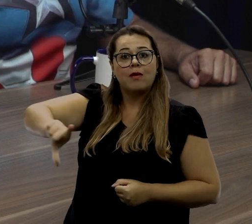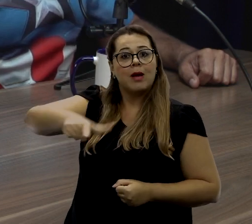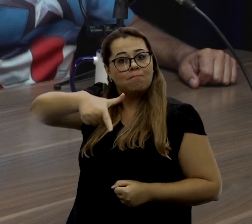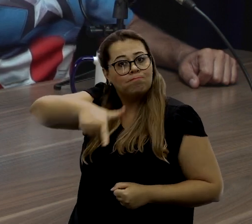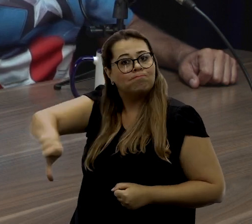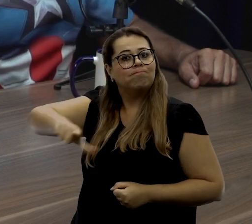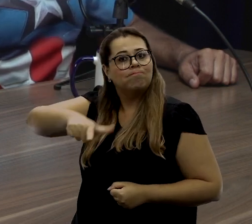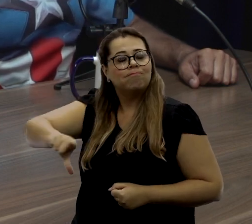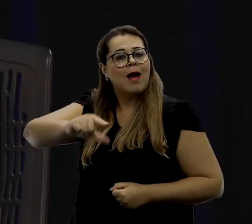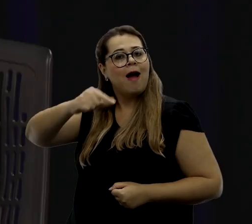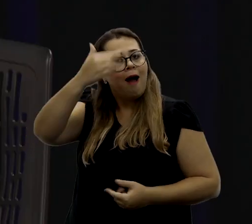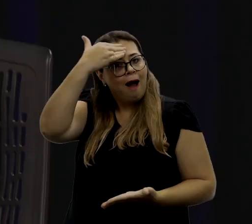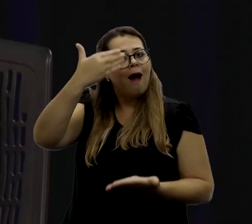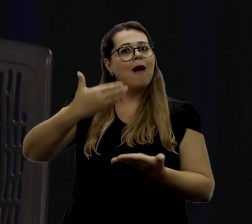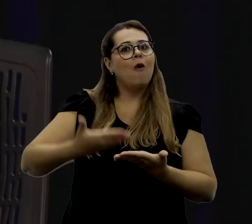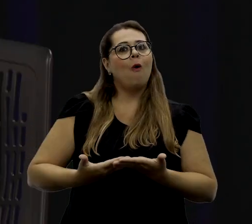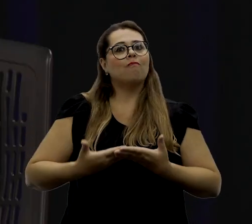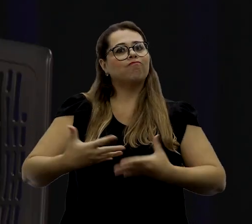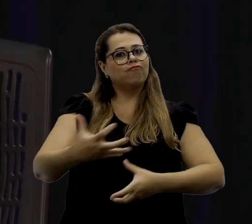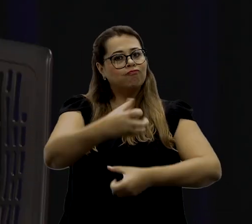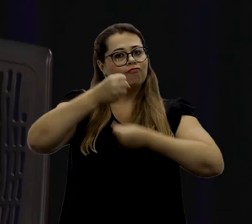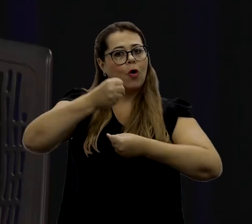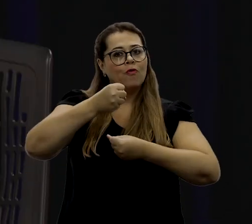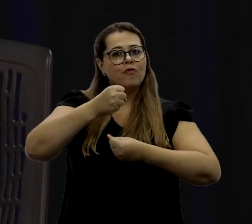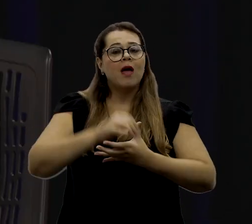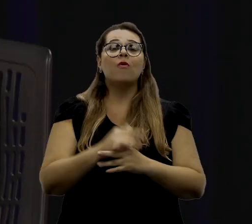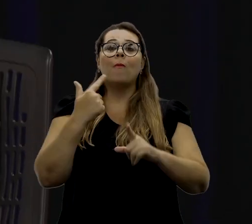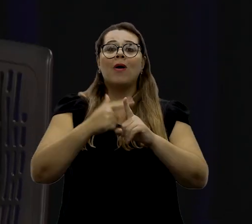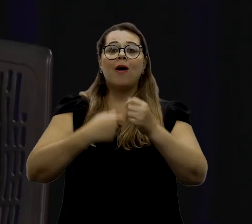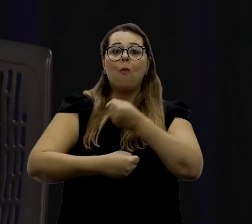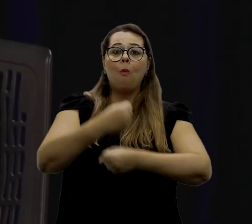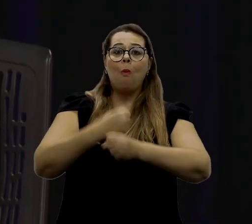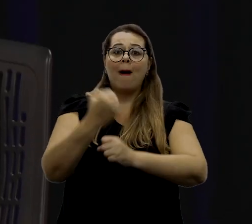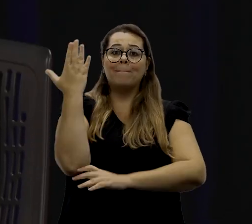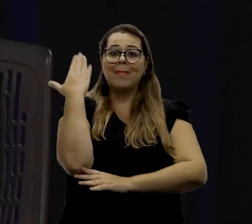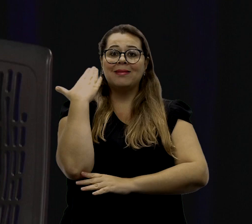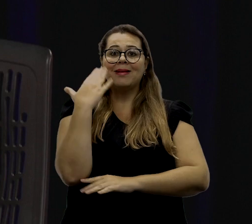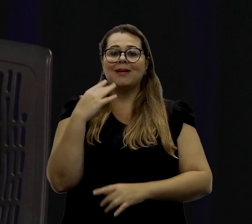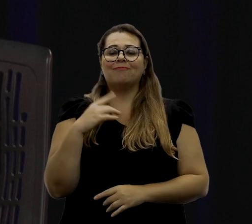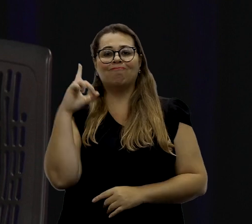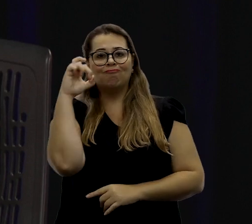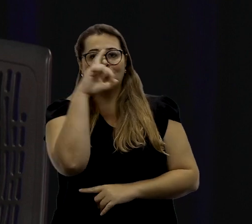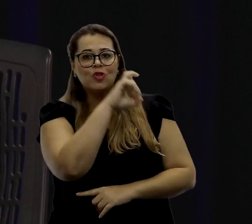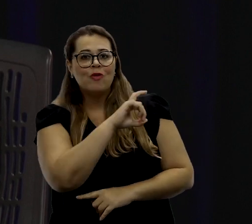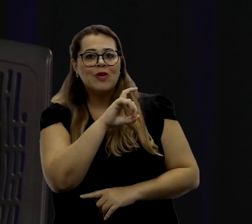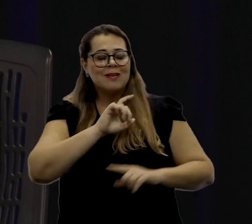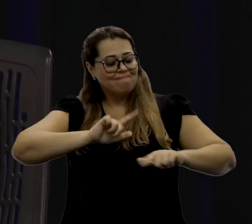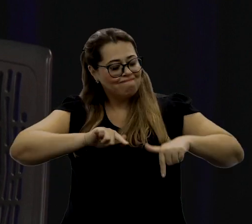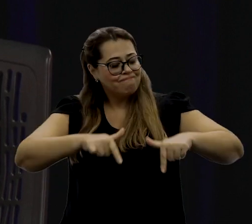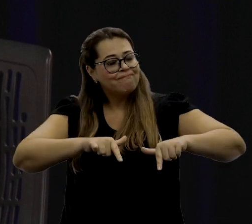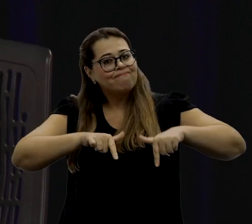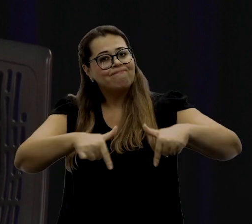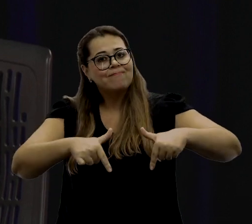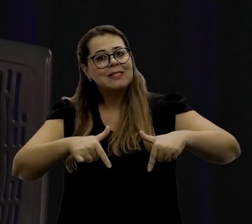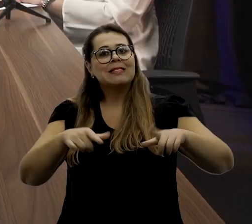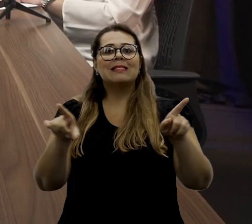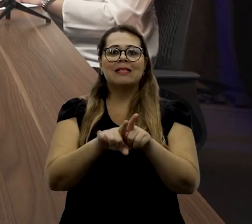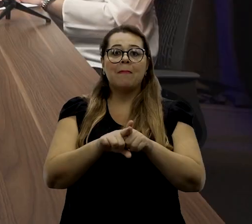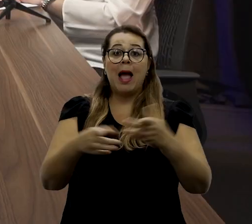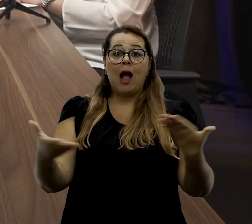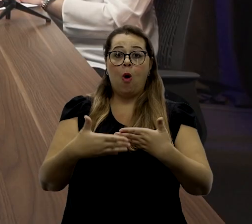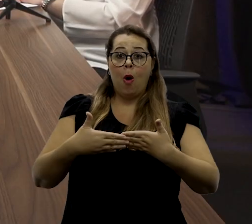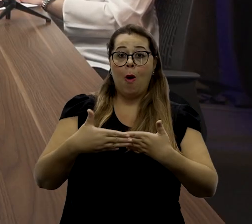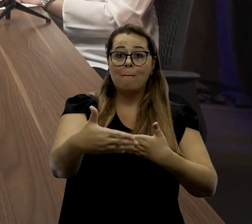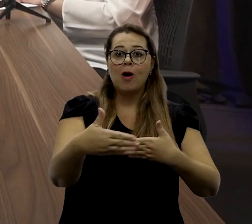novo, acreditar. Né? Nós viemos aí de um ano tenso, um ano desafiador, e 2024 vai ser